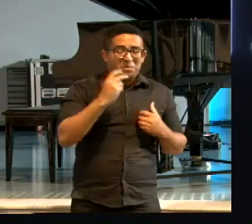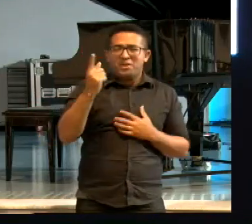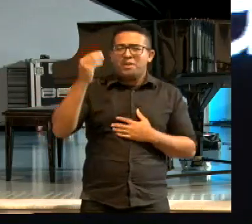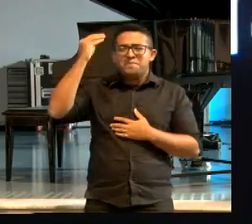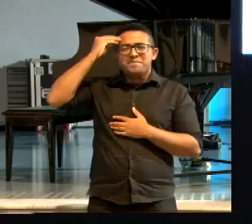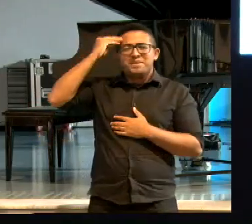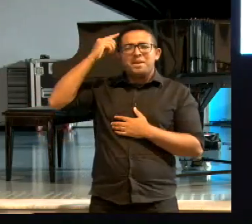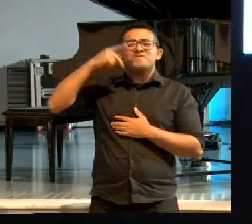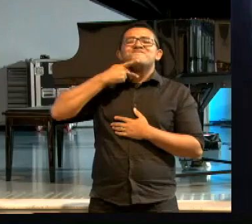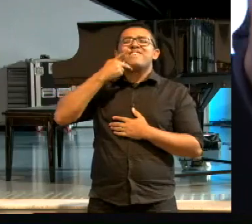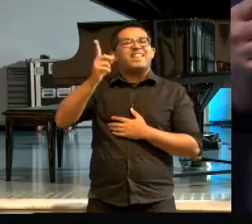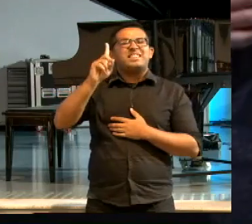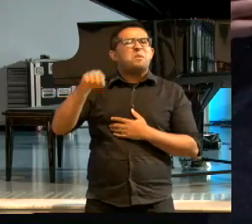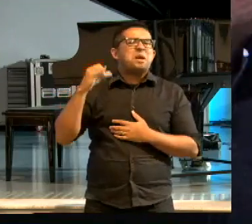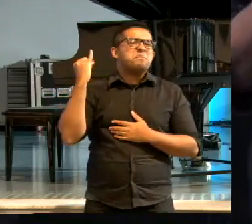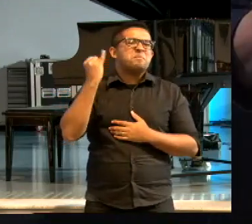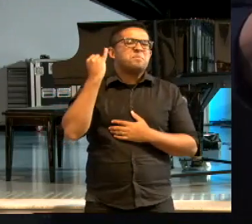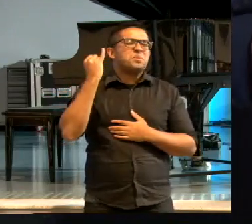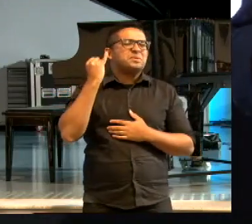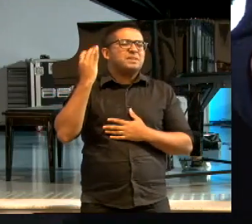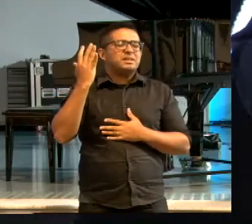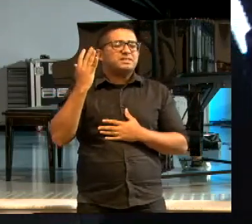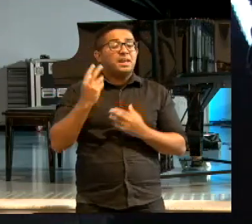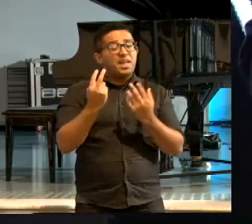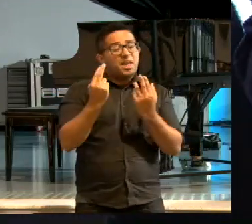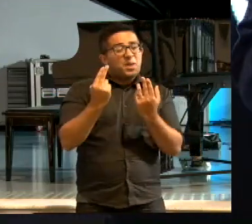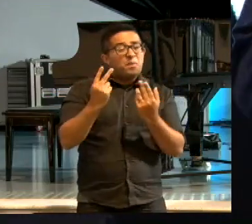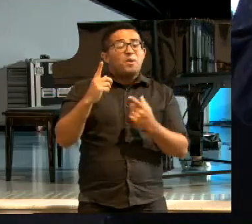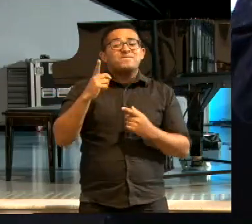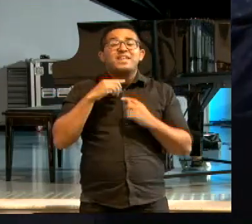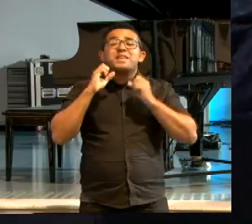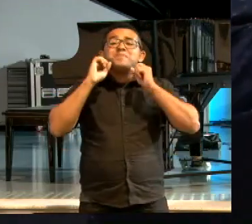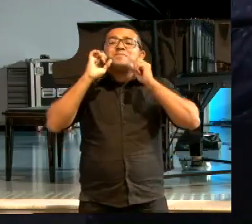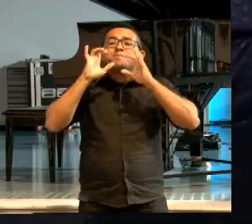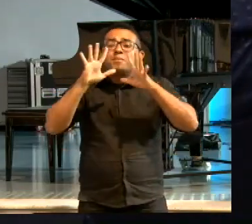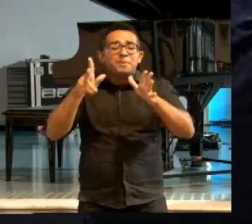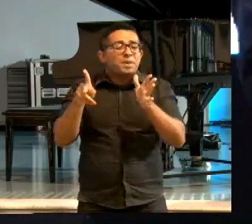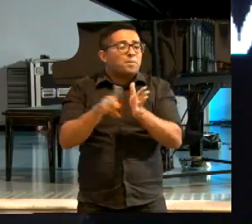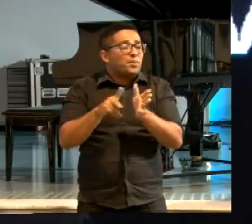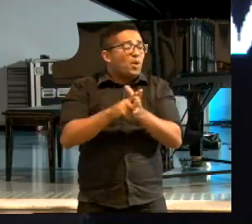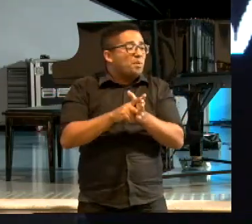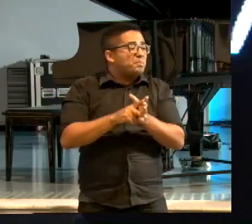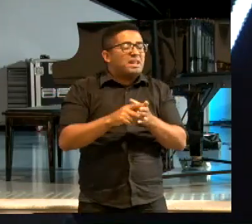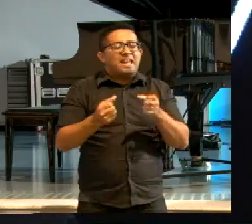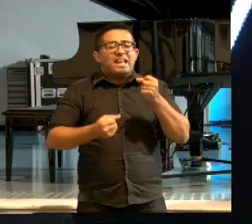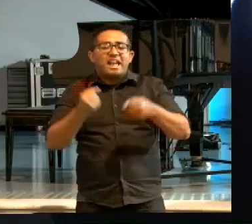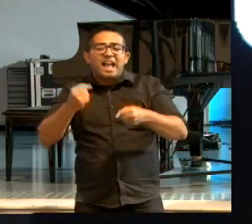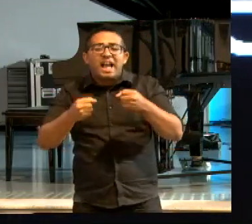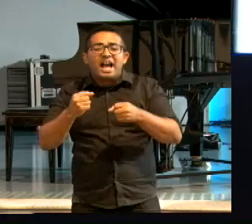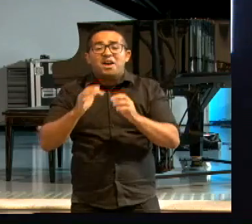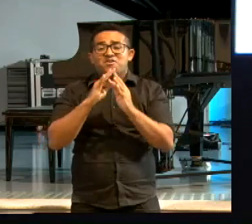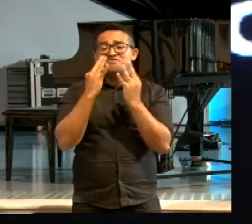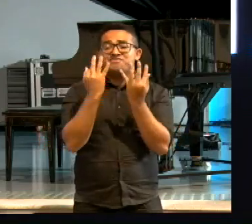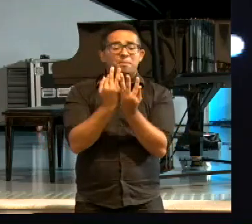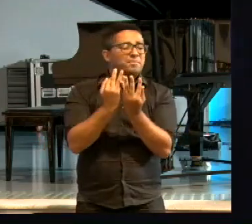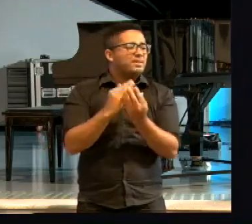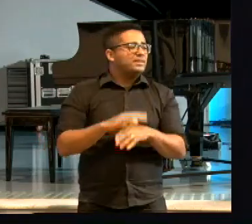estivesse dizendo que isso não é tão importante como ter alguma bênção material, física, né,